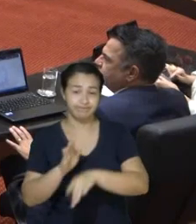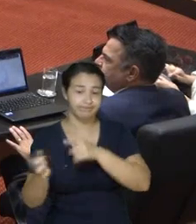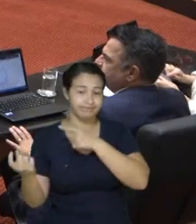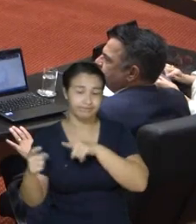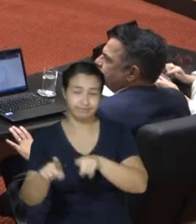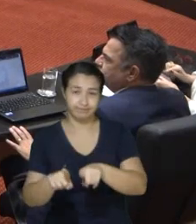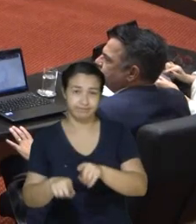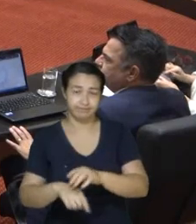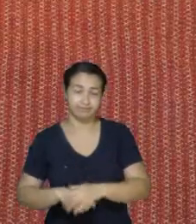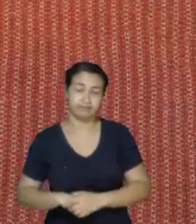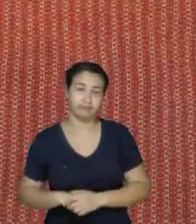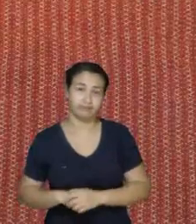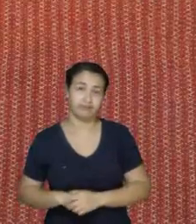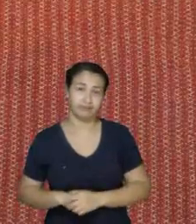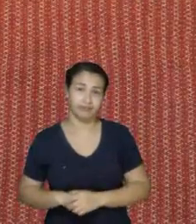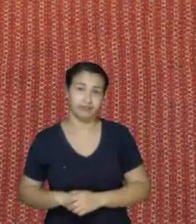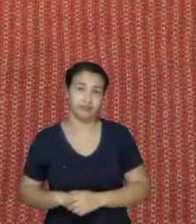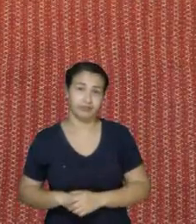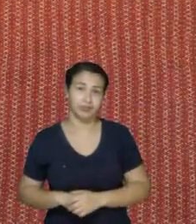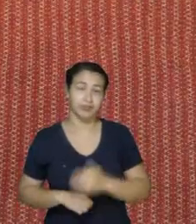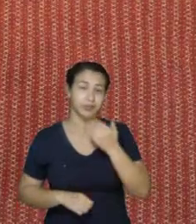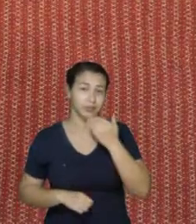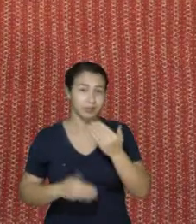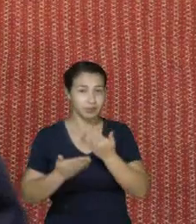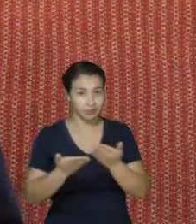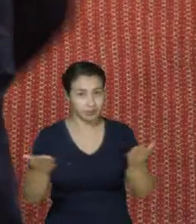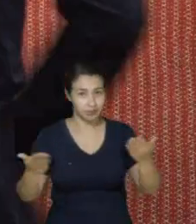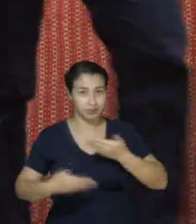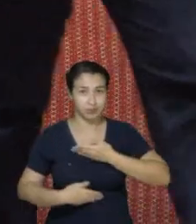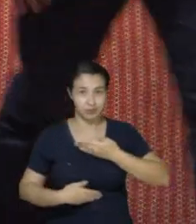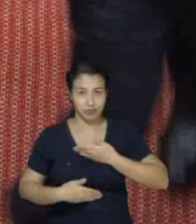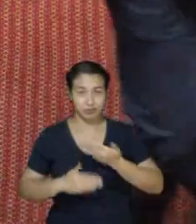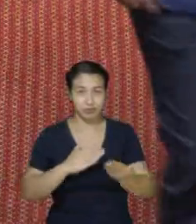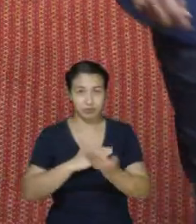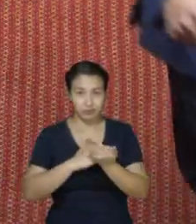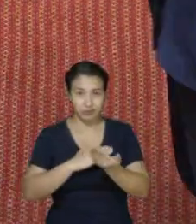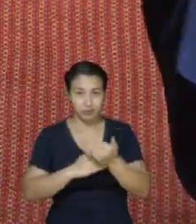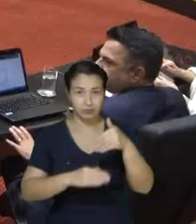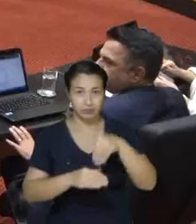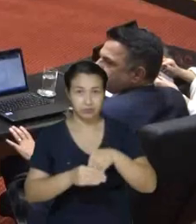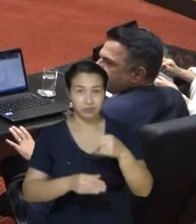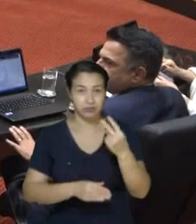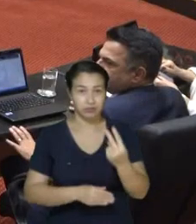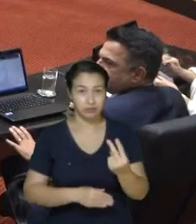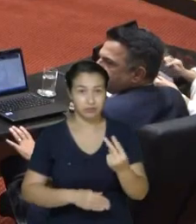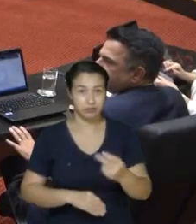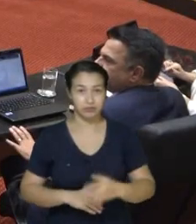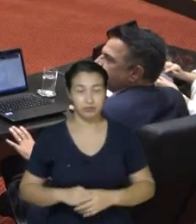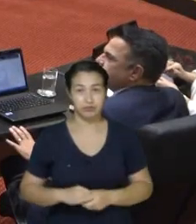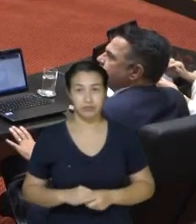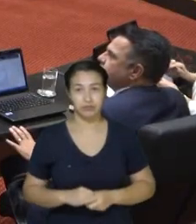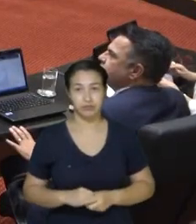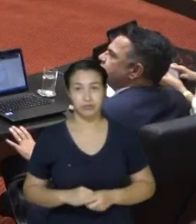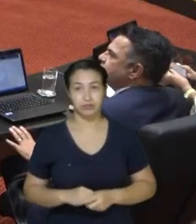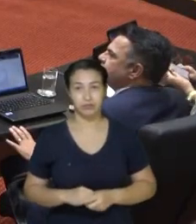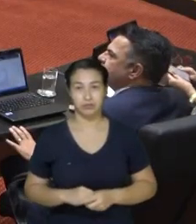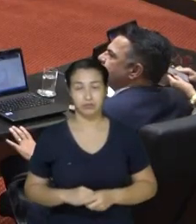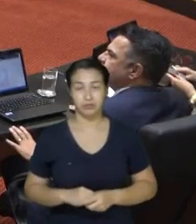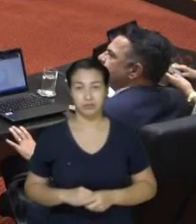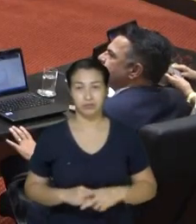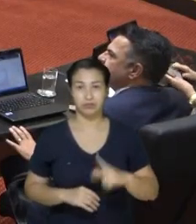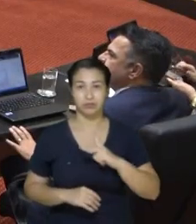deputado Milton. Então, se puderes, os nobres deputados, nos ajudar, eu voto 2. Senhor presidente.